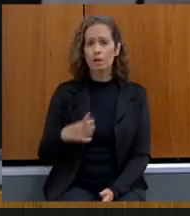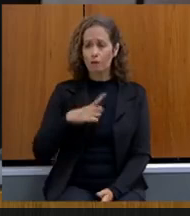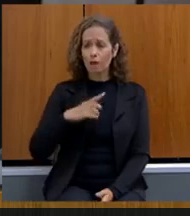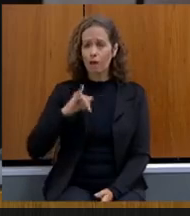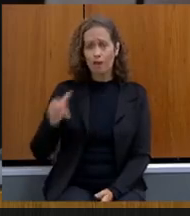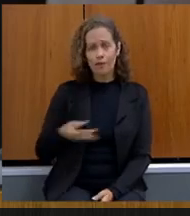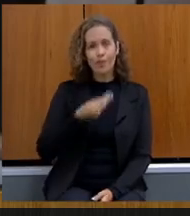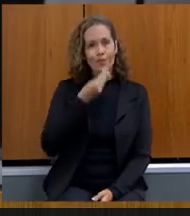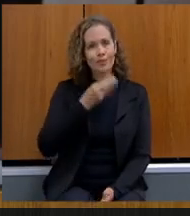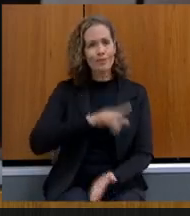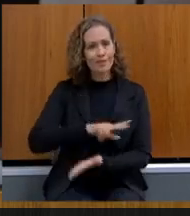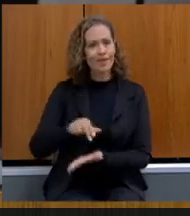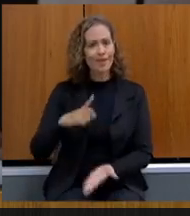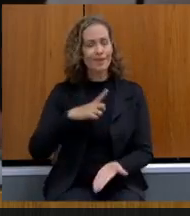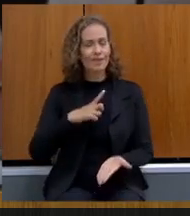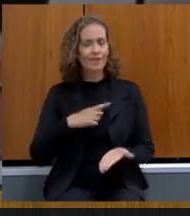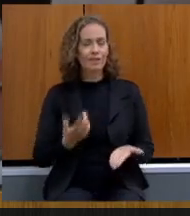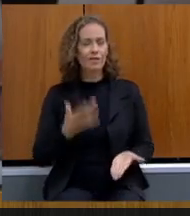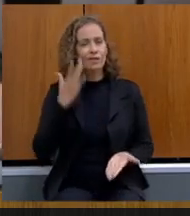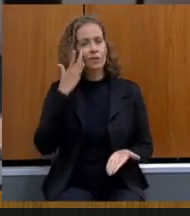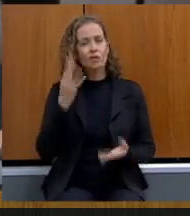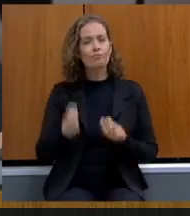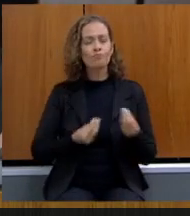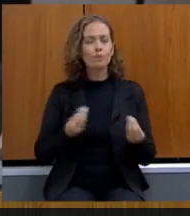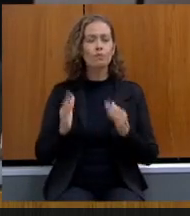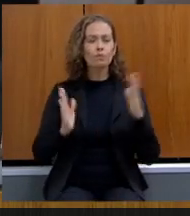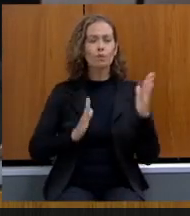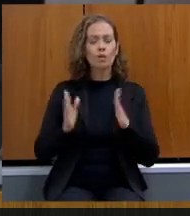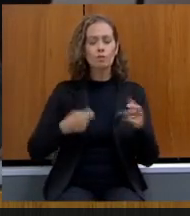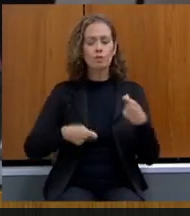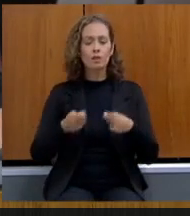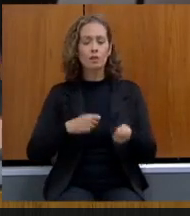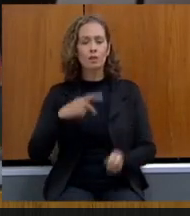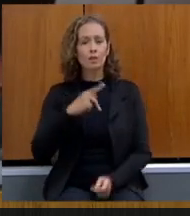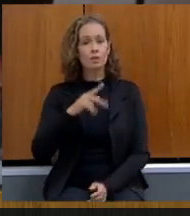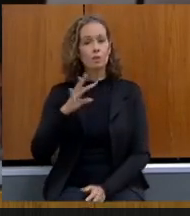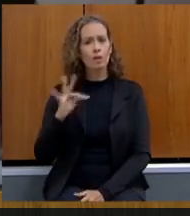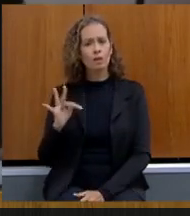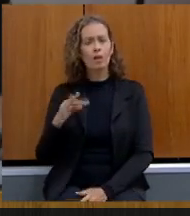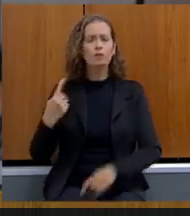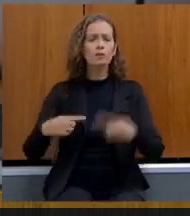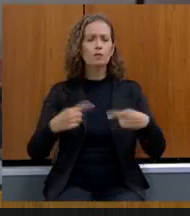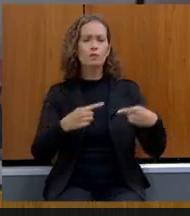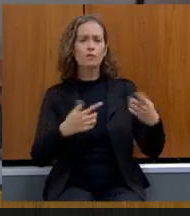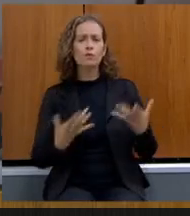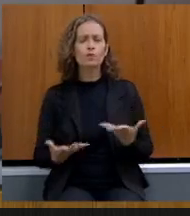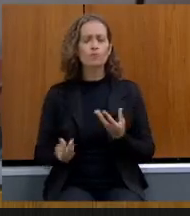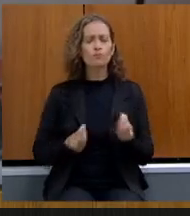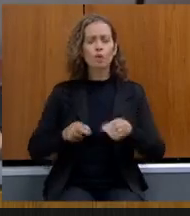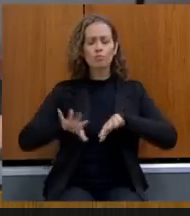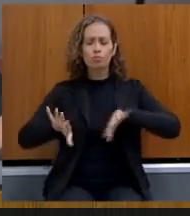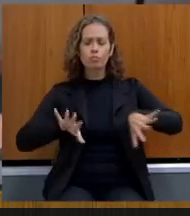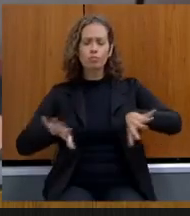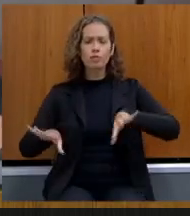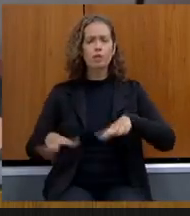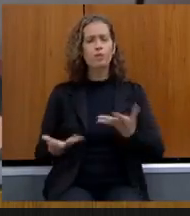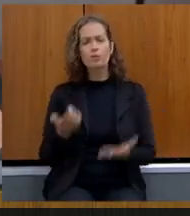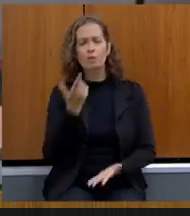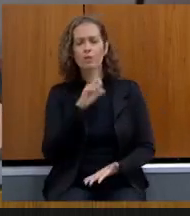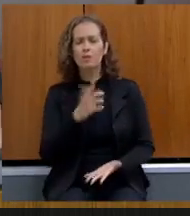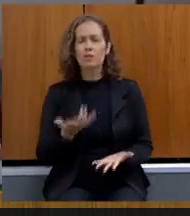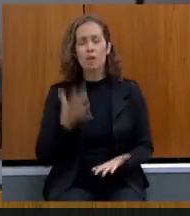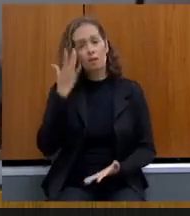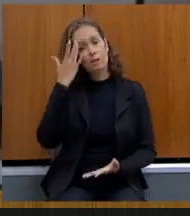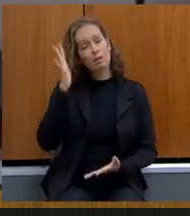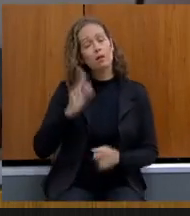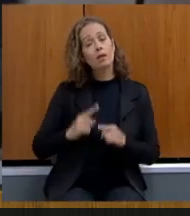muita oportunidade né Eu não sei como foi o período da administração do PT em discutir o processo de municipalização e o quanto você conseguiu que eu sei